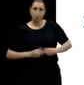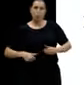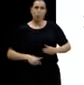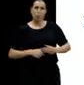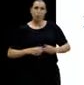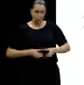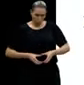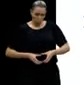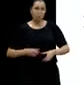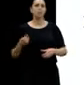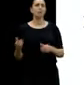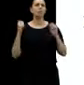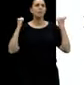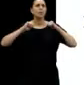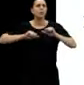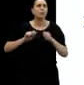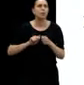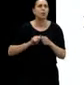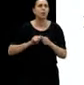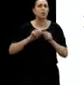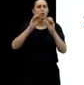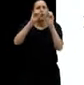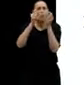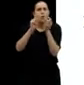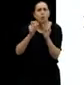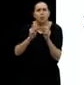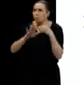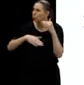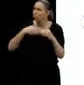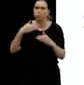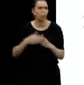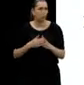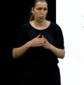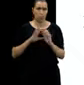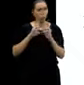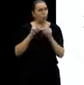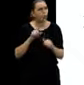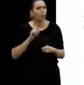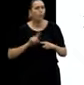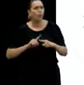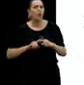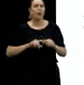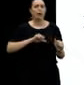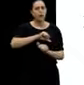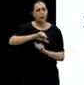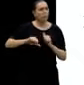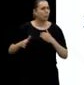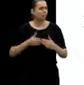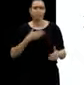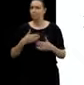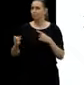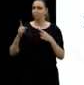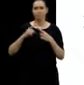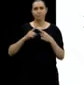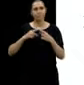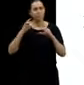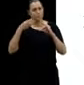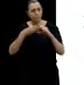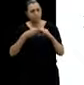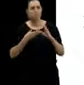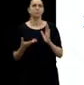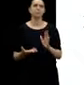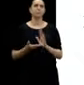que elas são capazes de formar um organismo inteiro, justamente porque ela pode se transformar em qualquer tipo